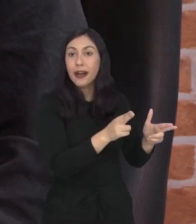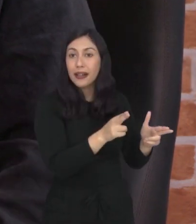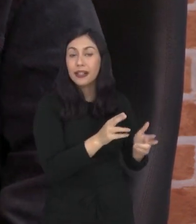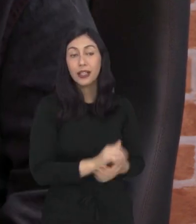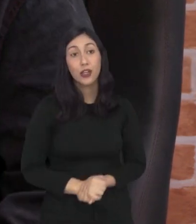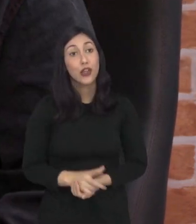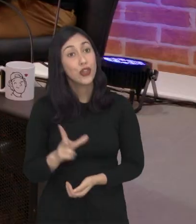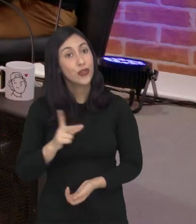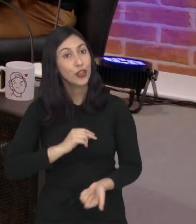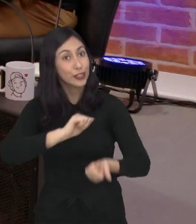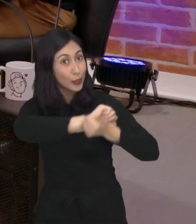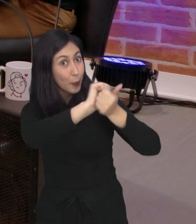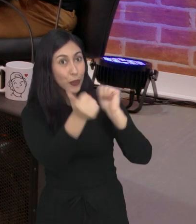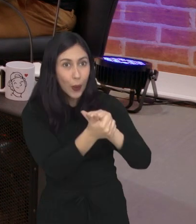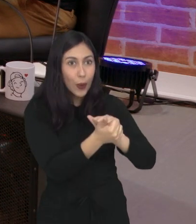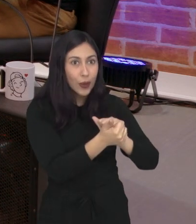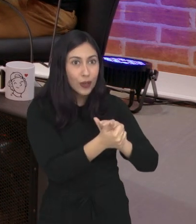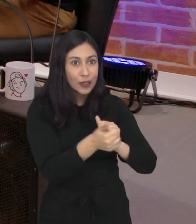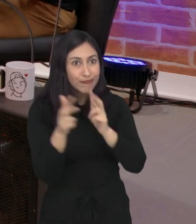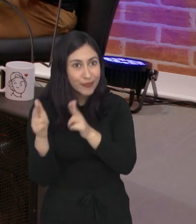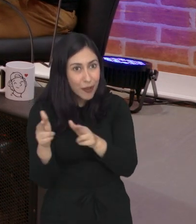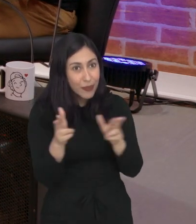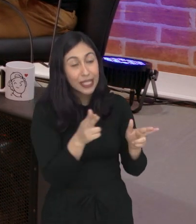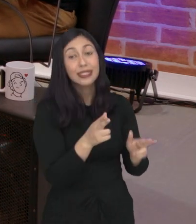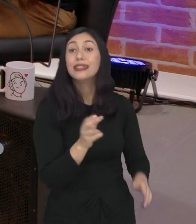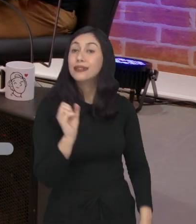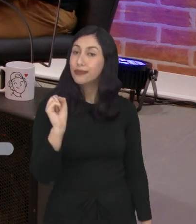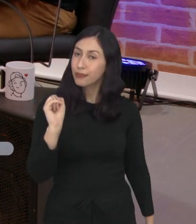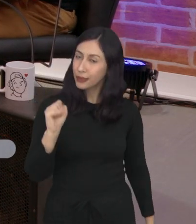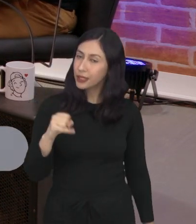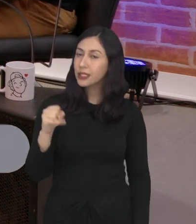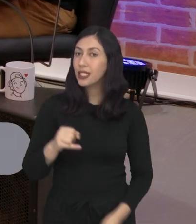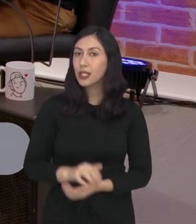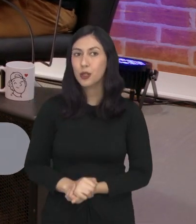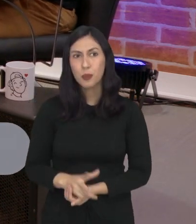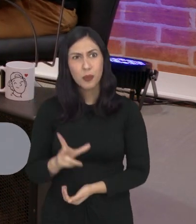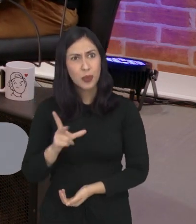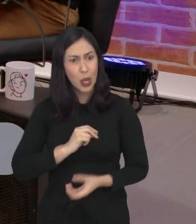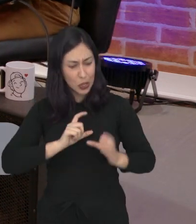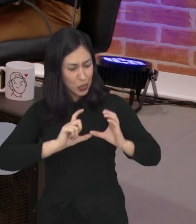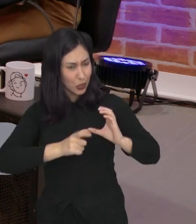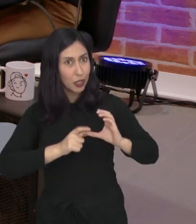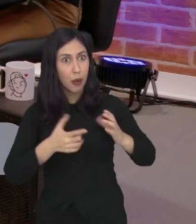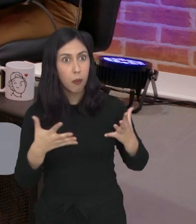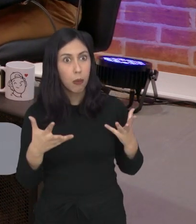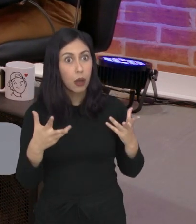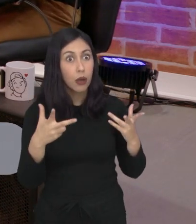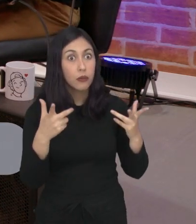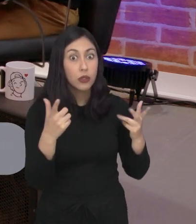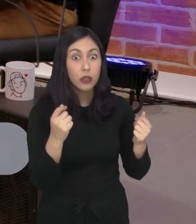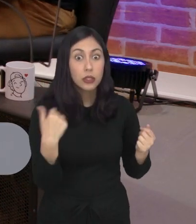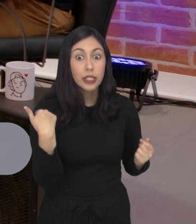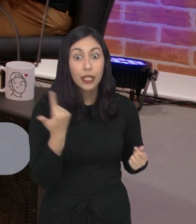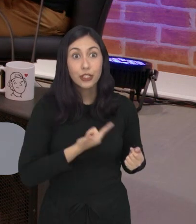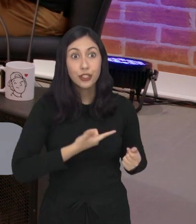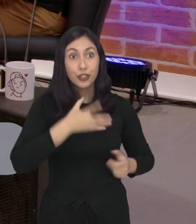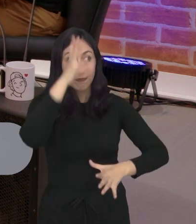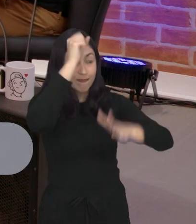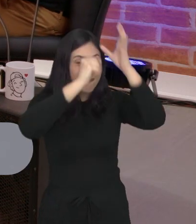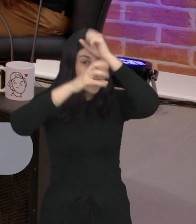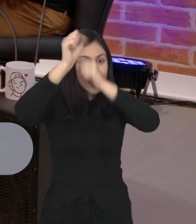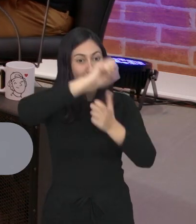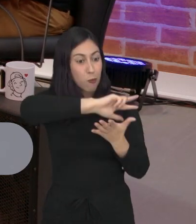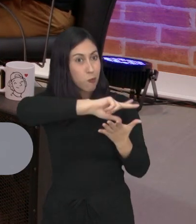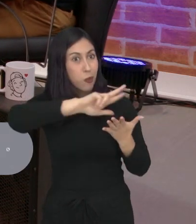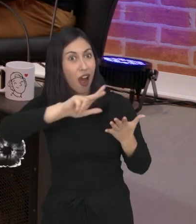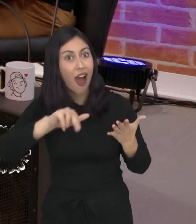isso pra série. virou uma série. Então olha como transitou de mundo, tá Caraca, ligado? o Mundo Geek é um negócio impressionante e o Paulinho deixou a gente por dentro de tudo isso. Eu não vou falar